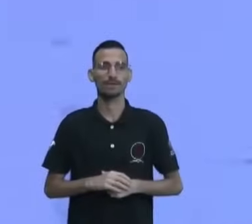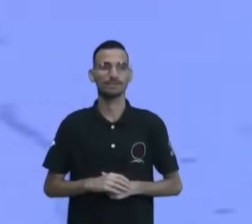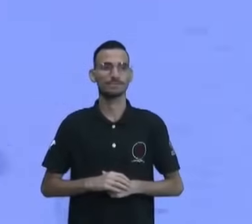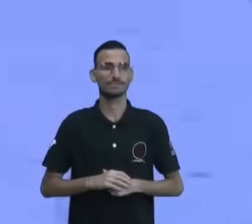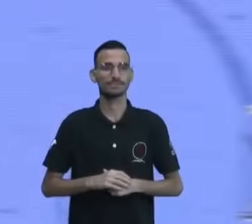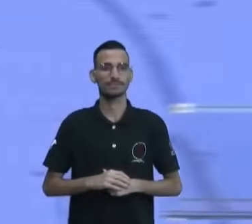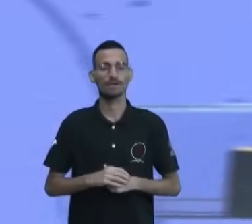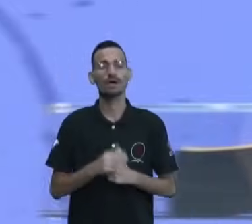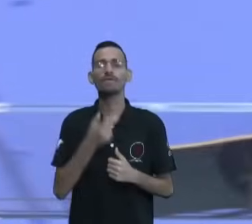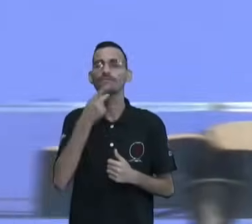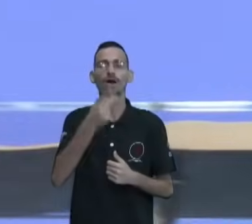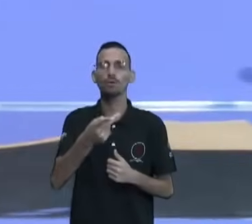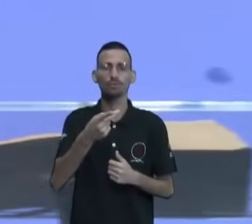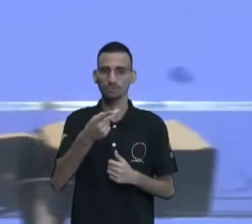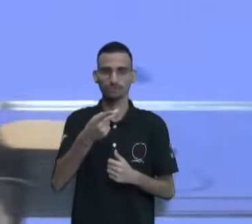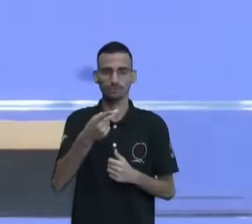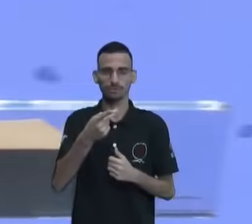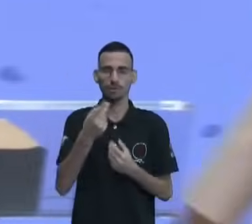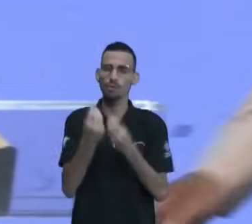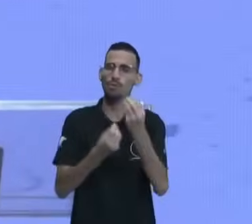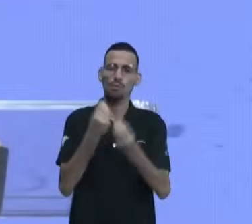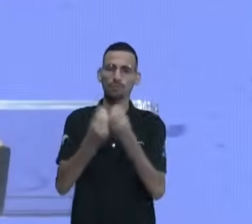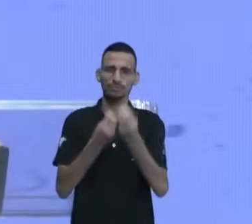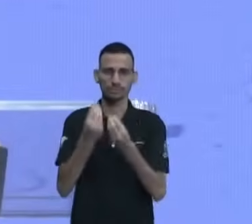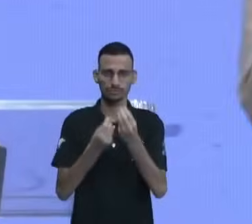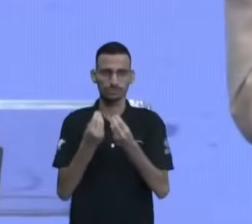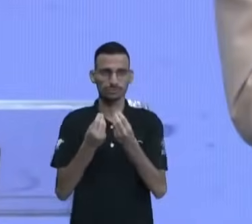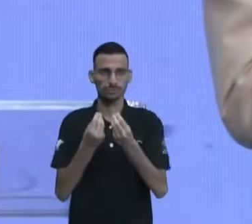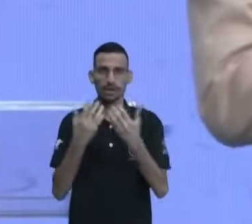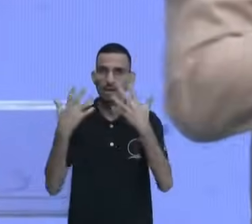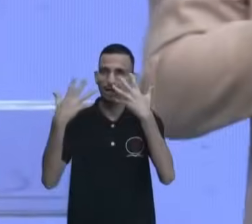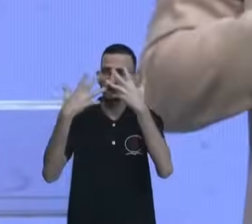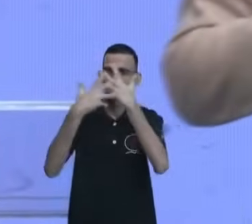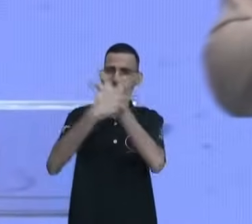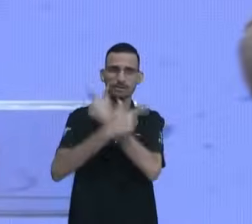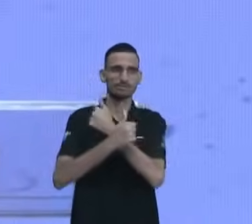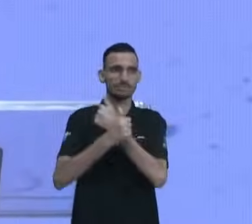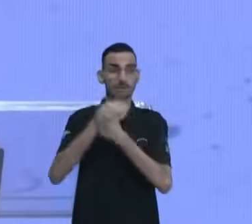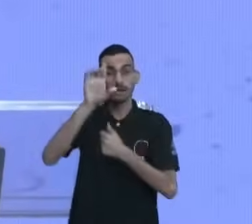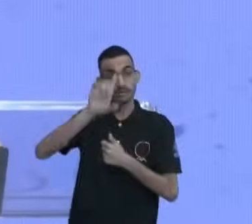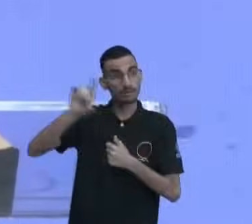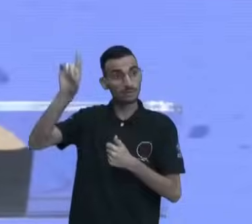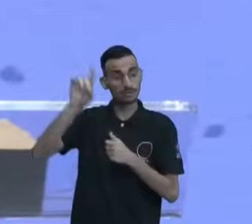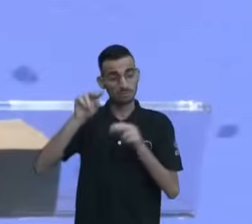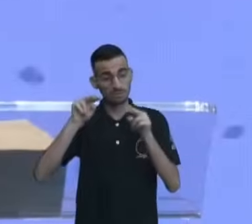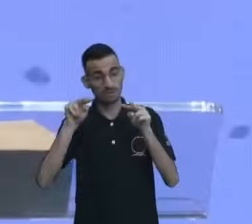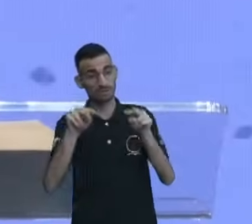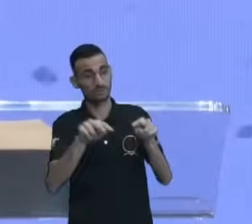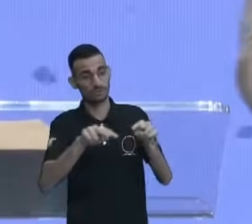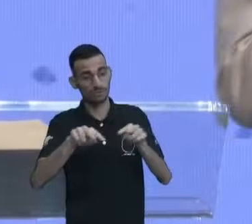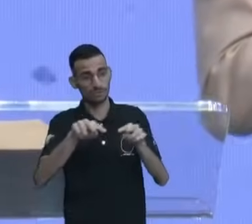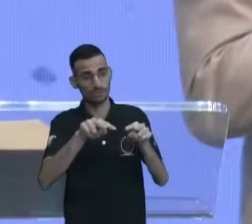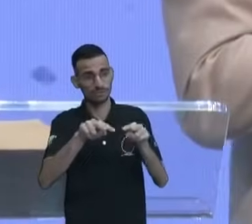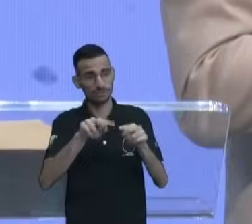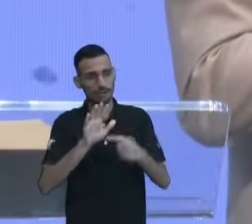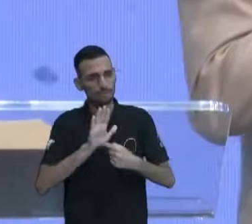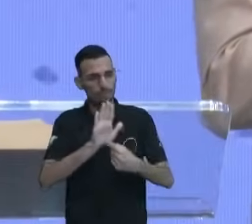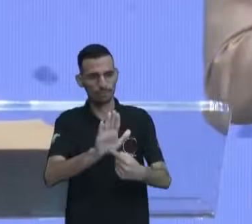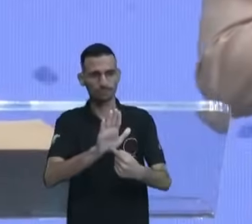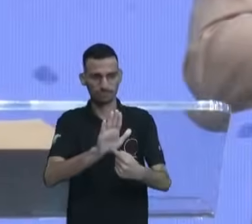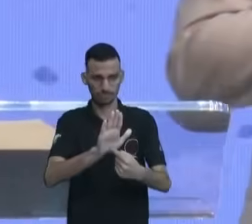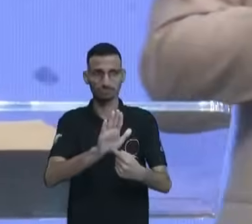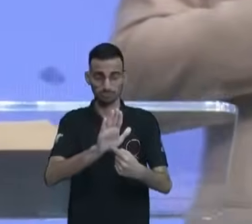reino de beleza sabedoria e poder deus ia dizer olhe para Lúcifer ele é o exemplo máximo no meu reino